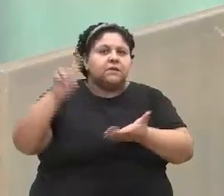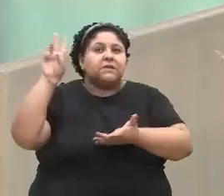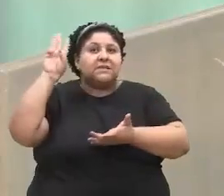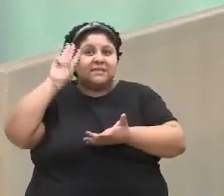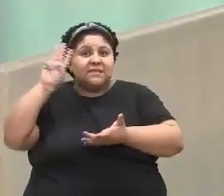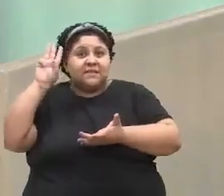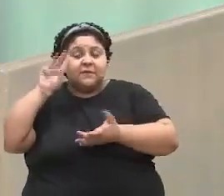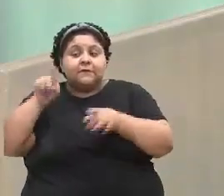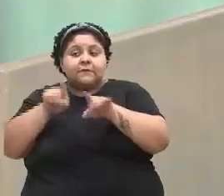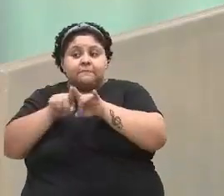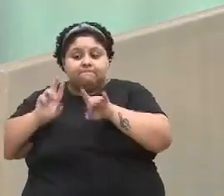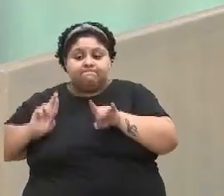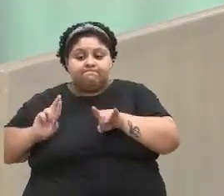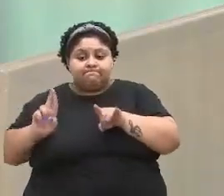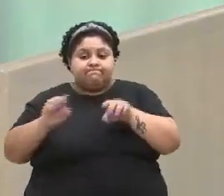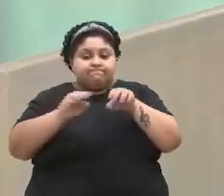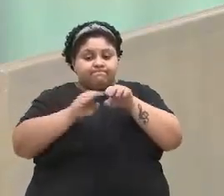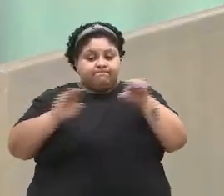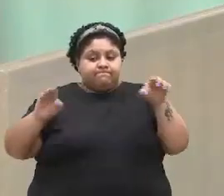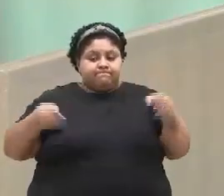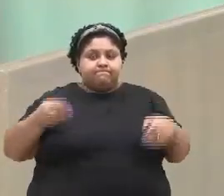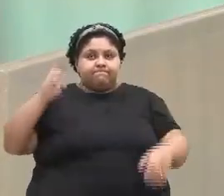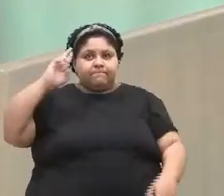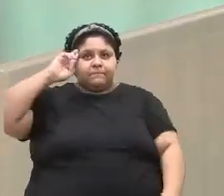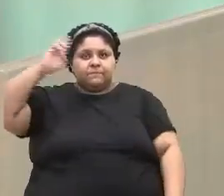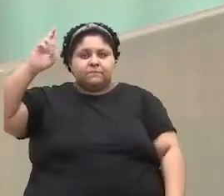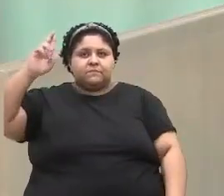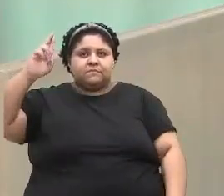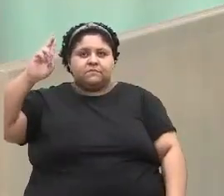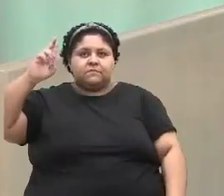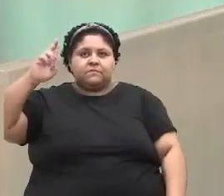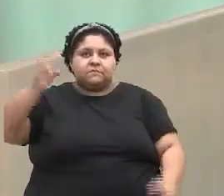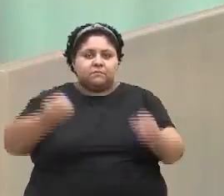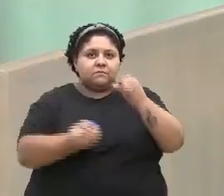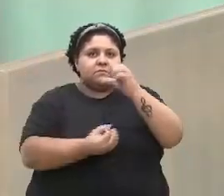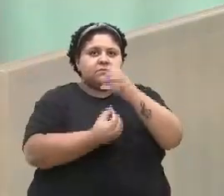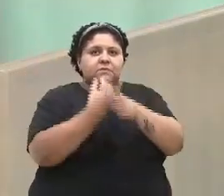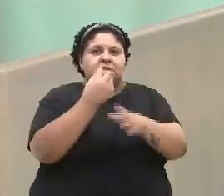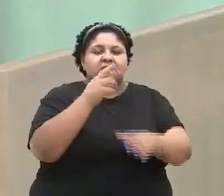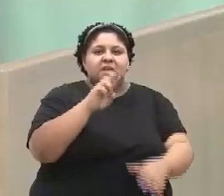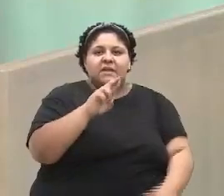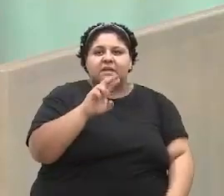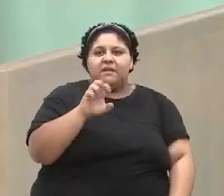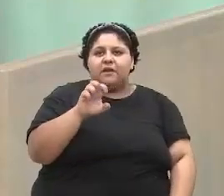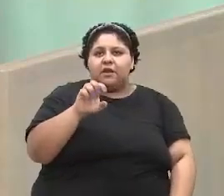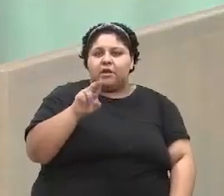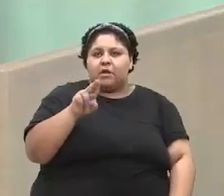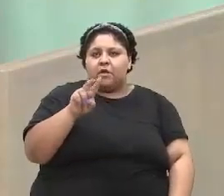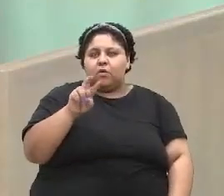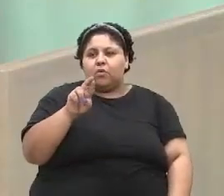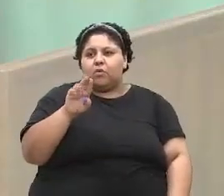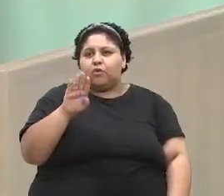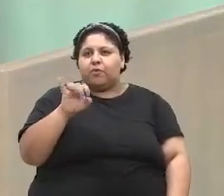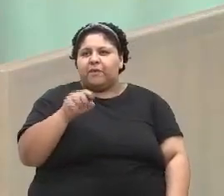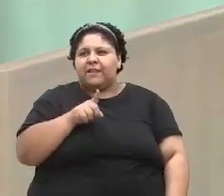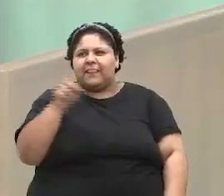esteve representando a mesa diretora, onde foi instalado o REURB, lá no Monte Carmelo.